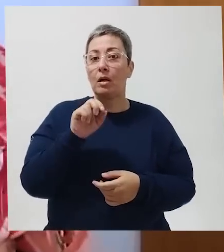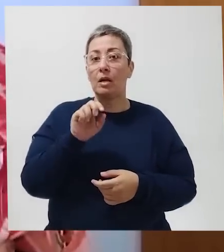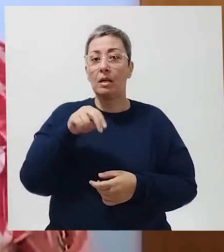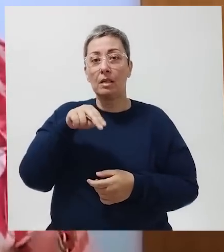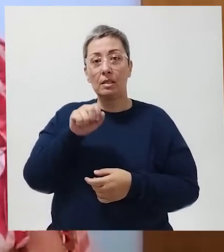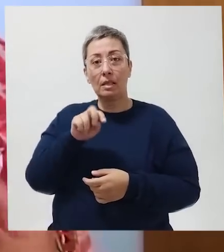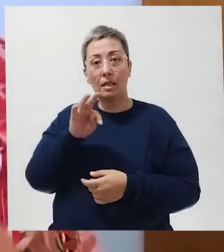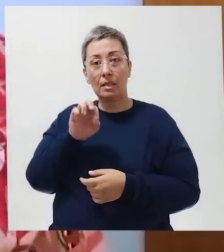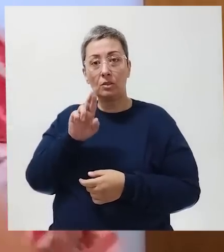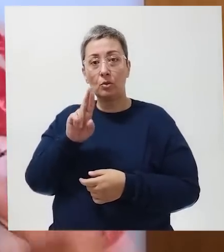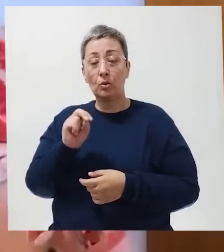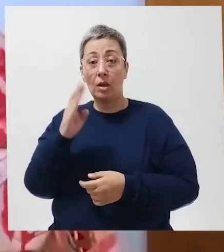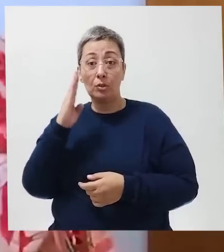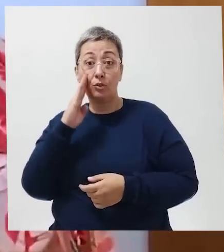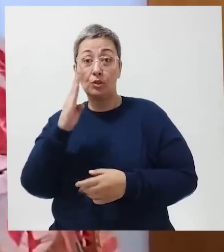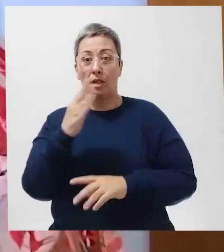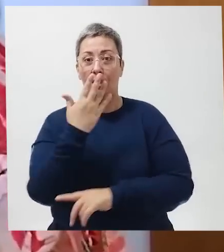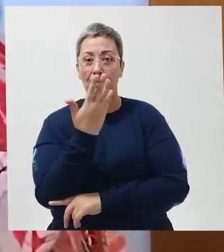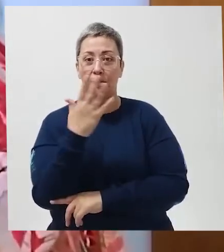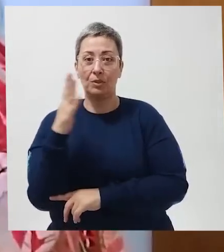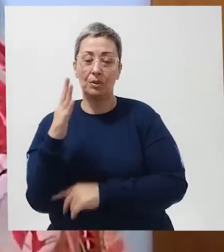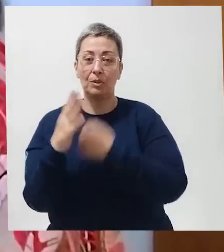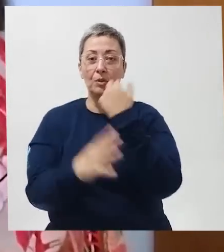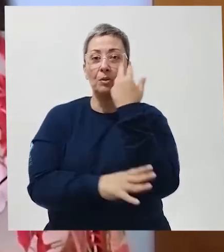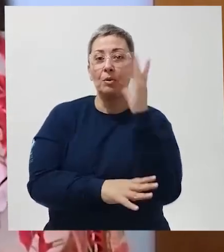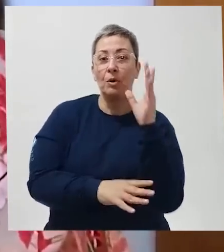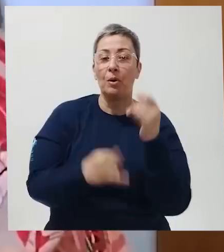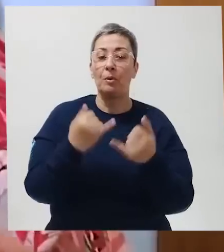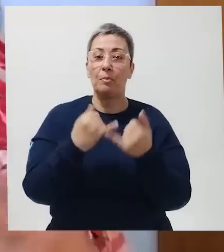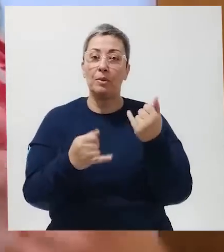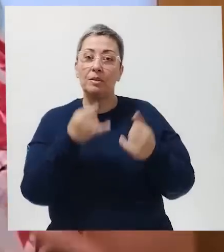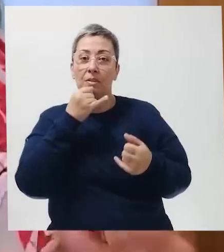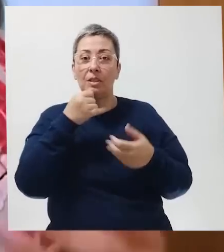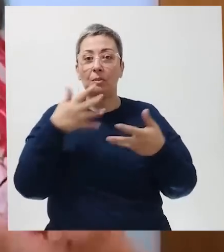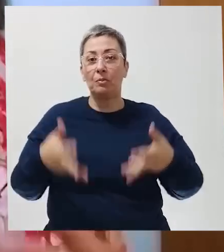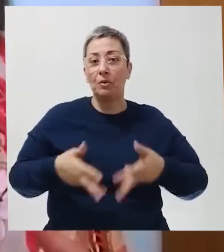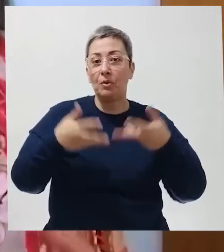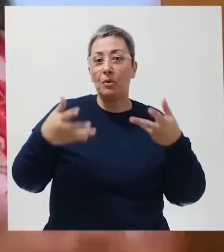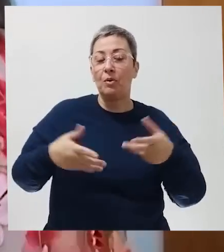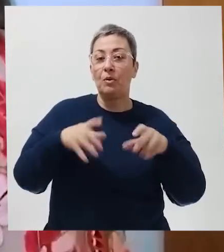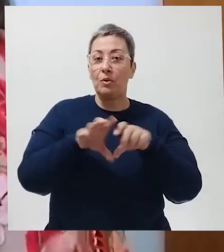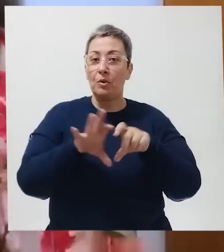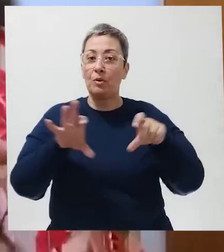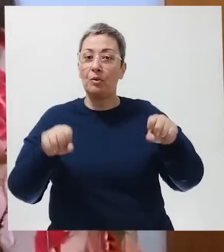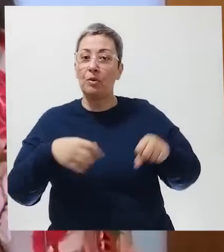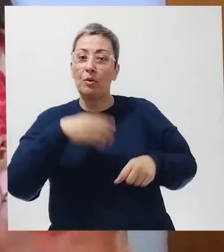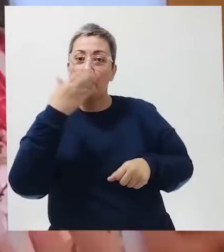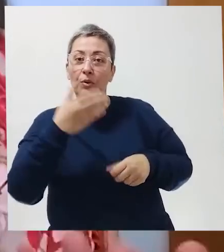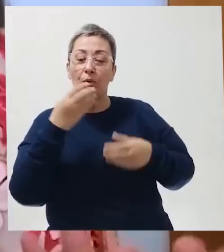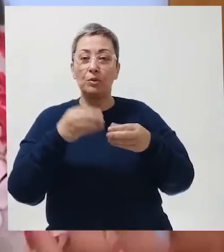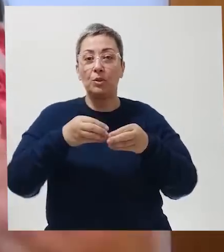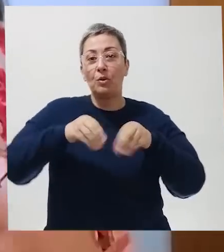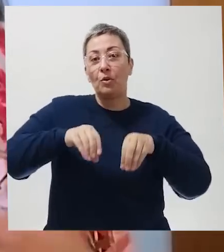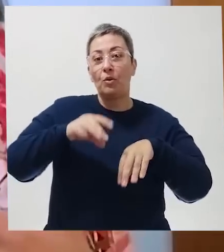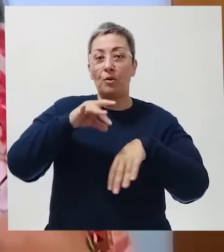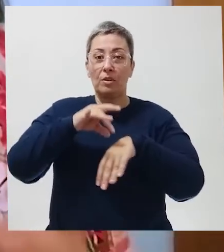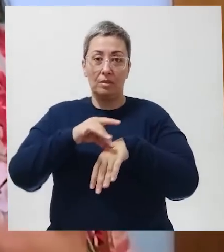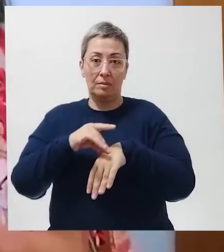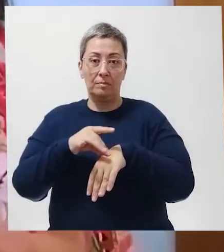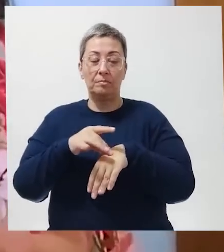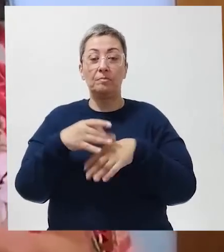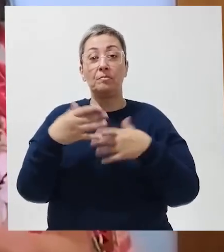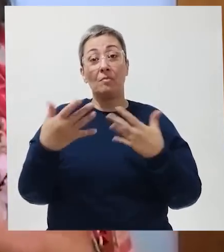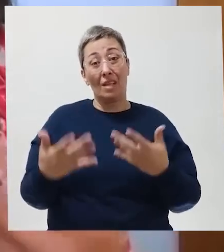in natura são aqueles que vêm direto da natureza, como é o caso das folhas, frutas, verduras, legumes, os ovos, as